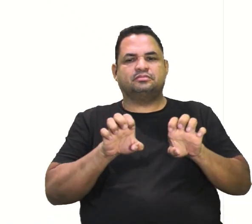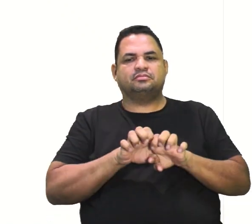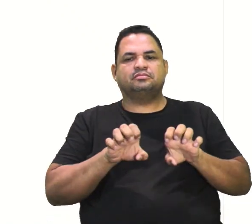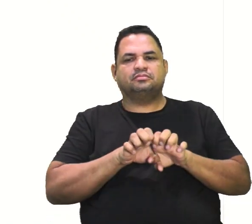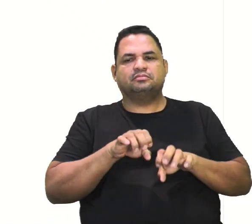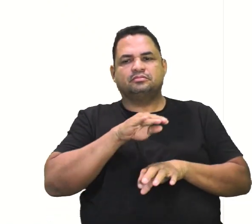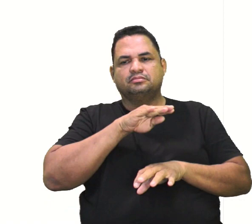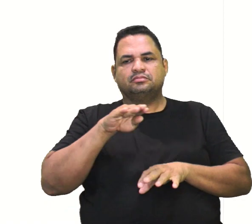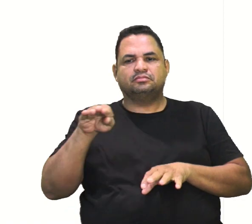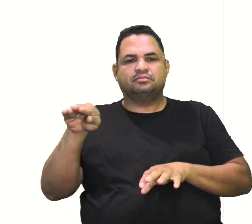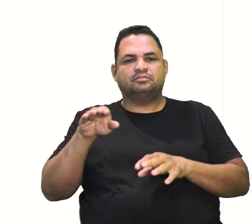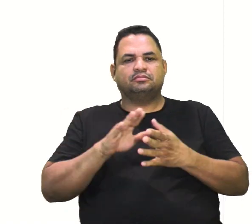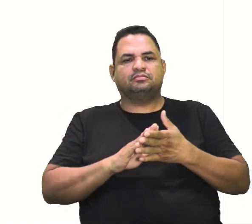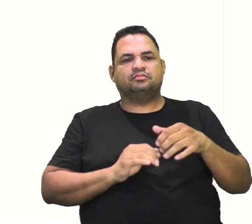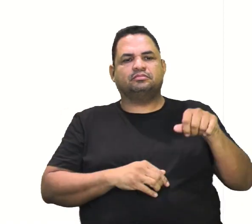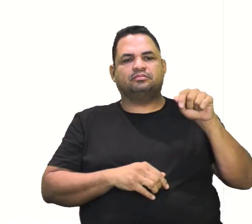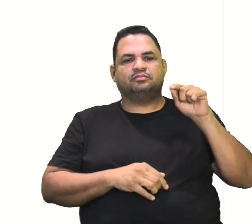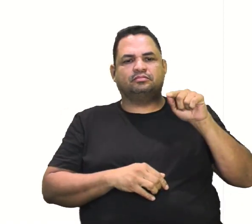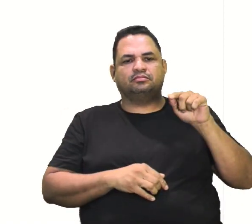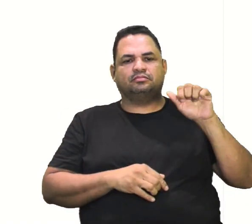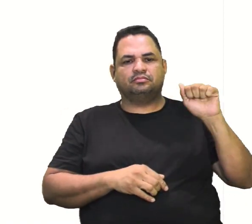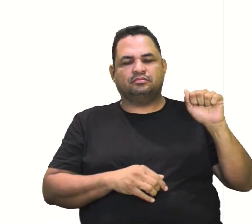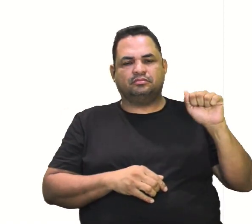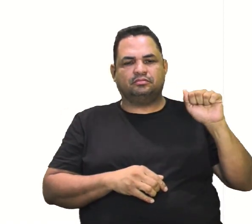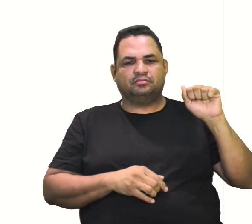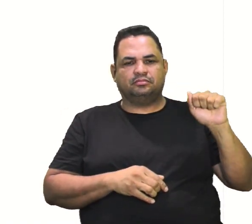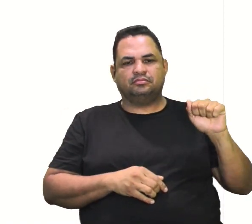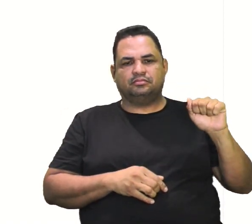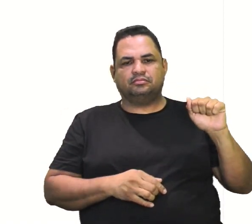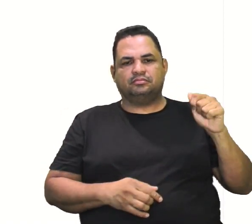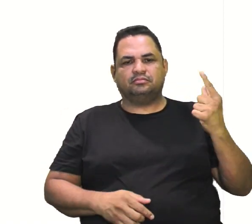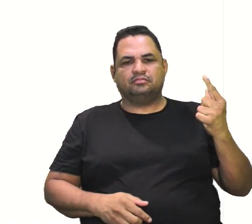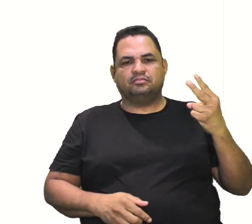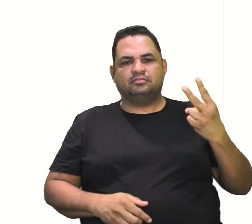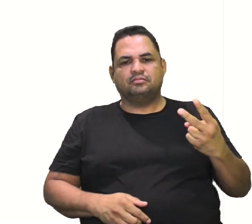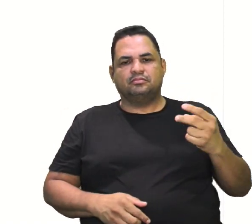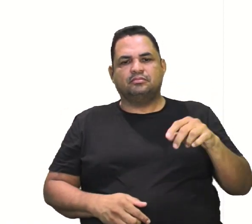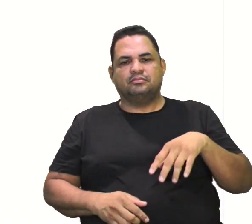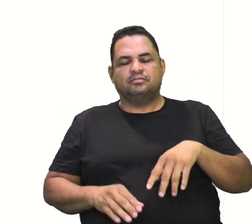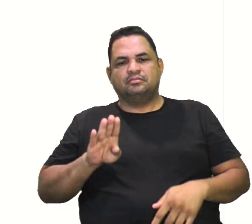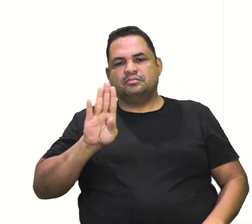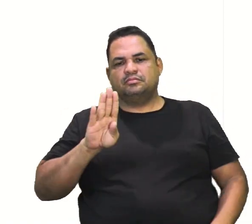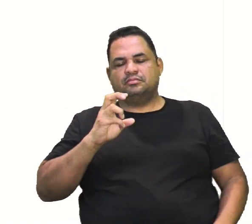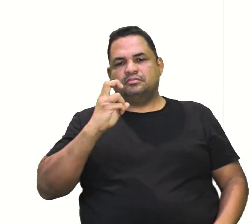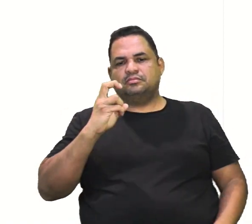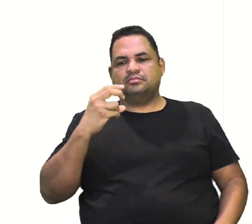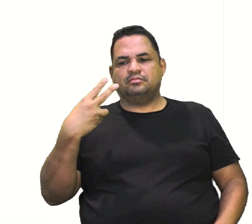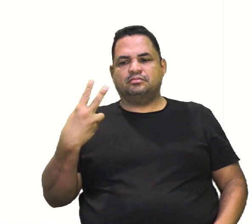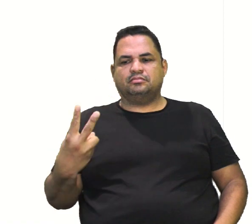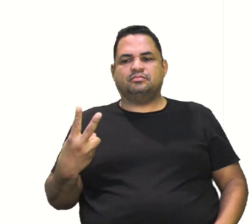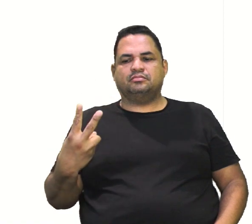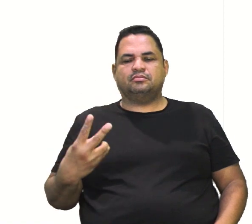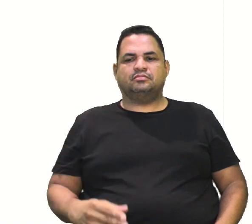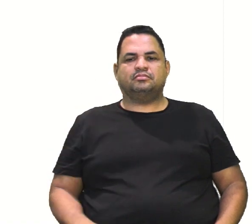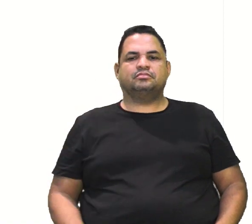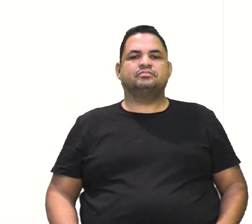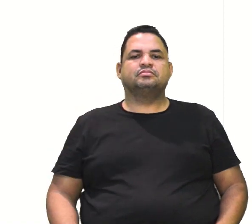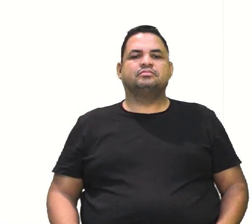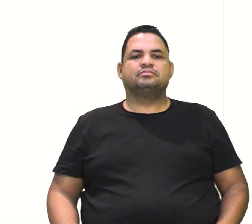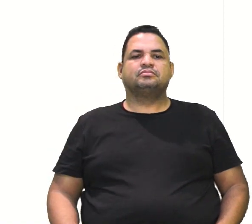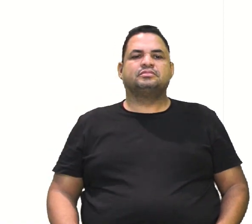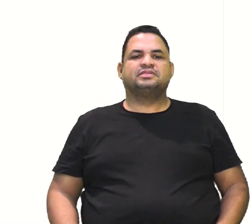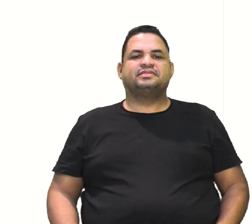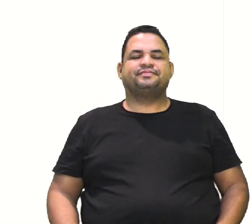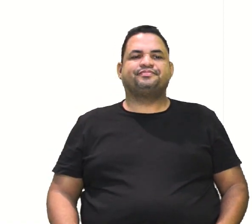Determine a equação da reta que passa pelos pontos 1 e 2 e 5 e 2.